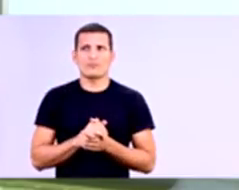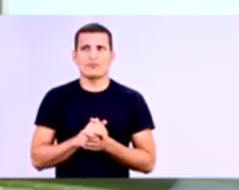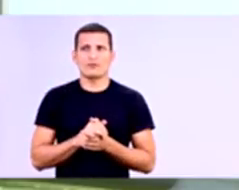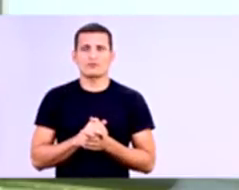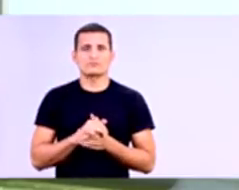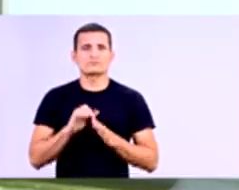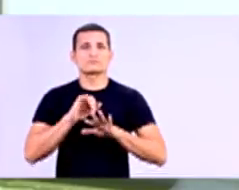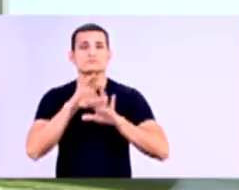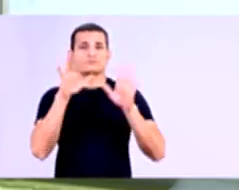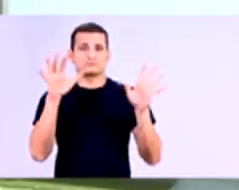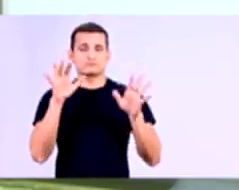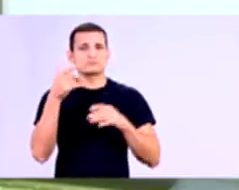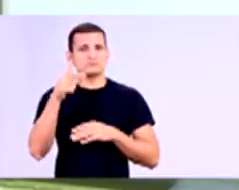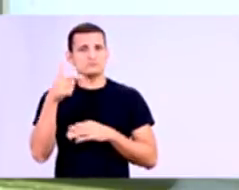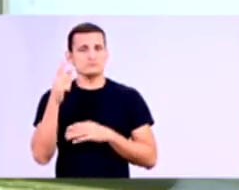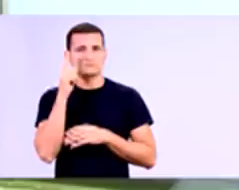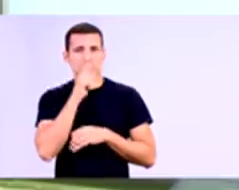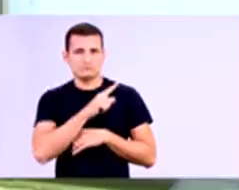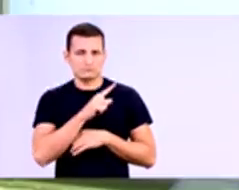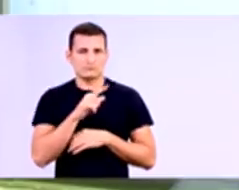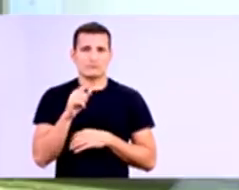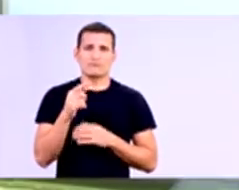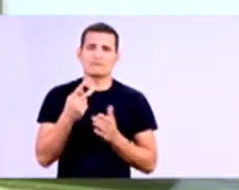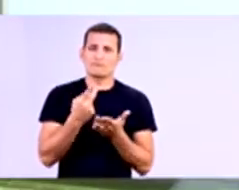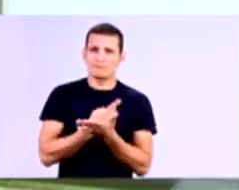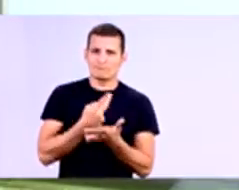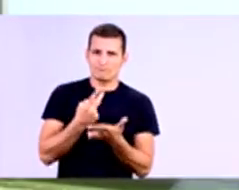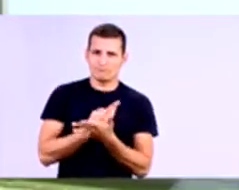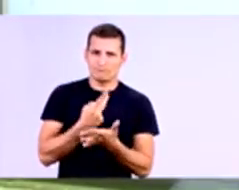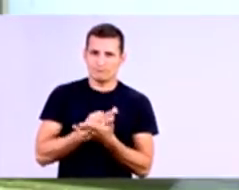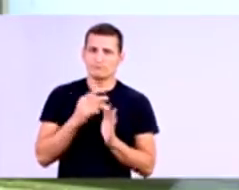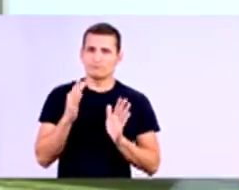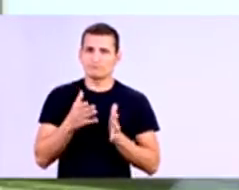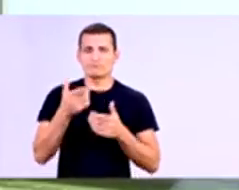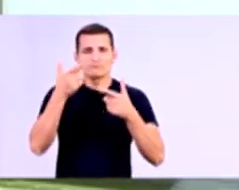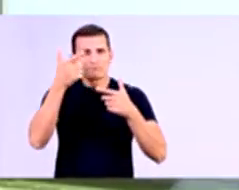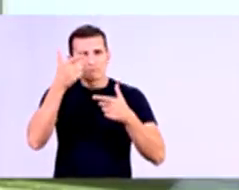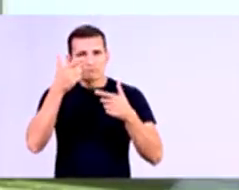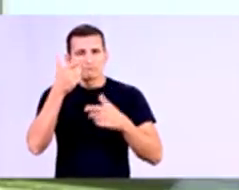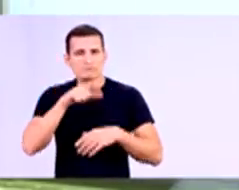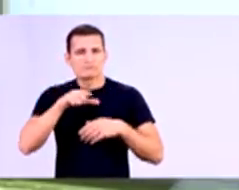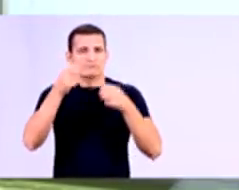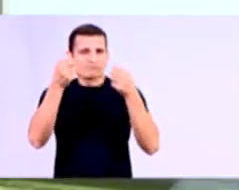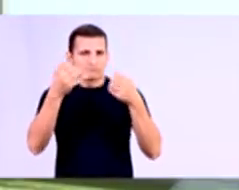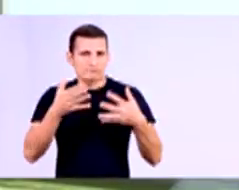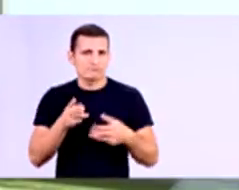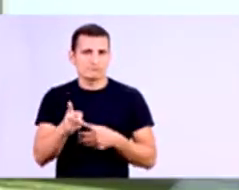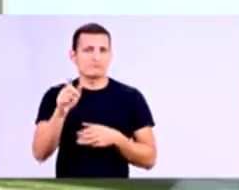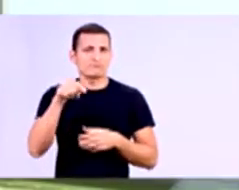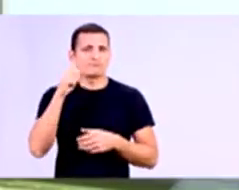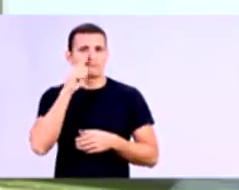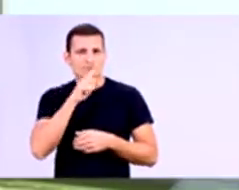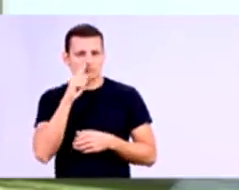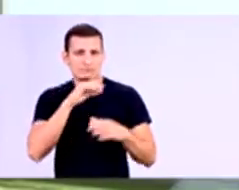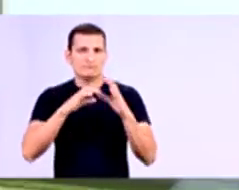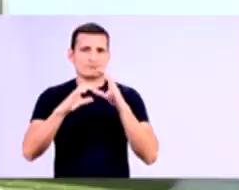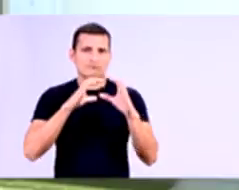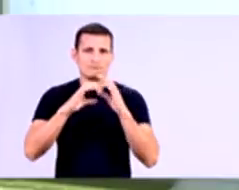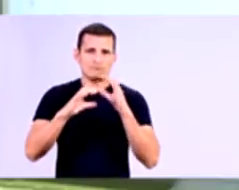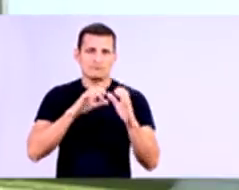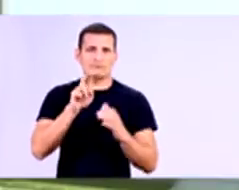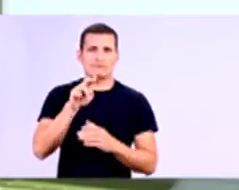ocorram falhas. O grande erro, como eu já repeti em todas as aulas, é a falta de comunicação, é a falha de comunicação.